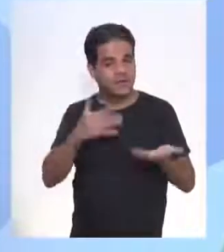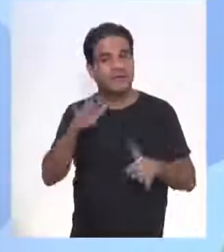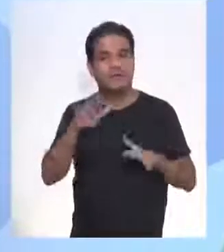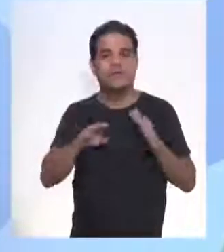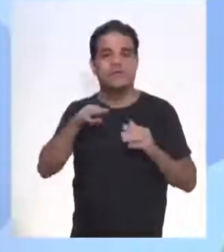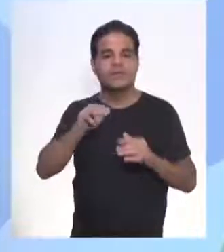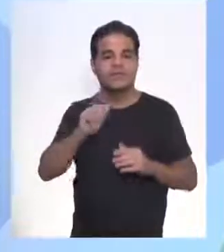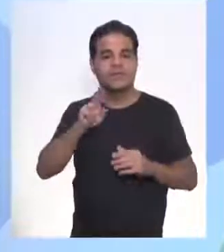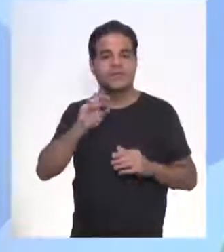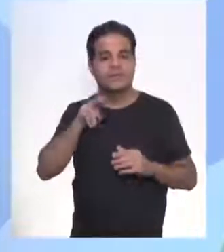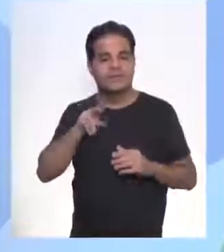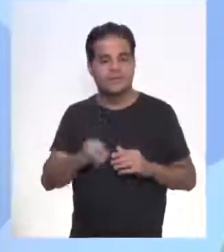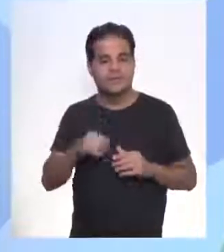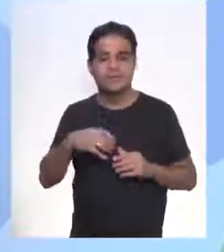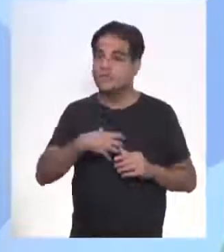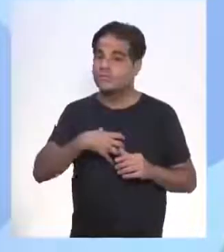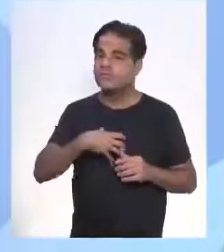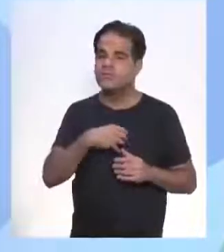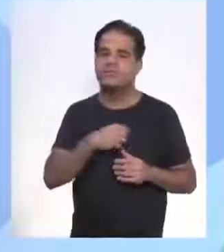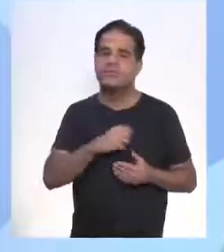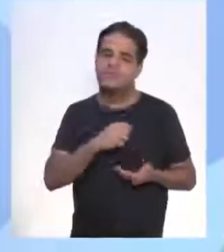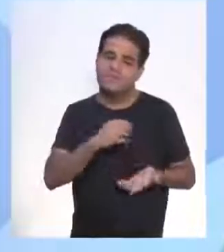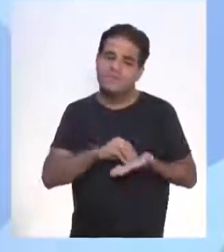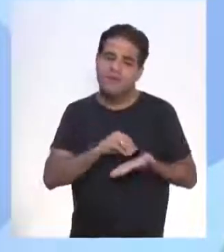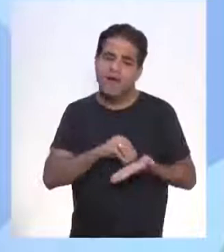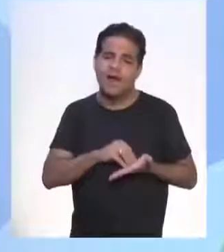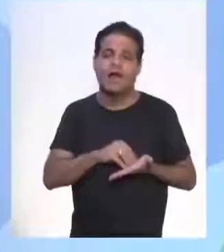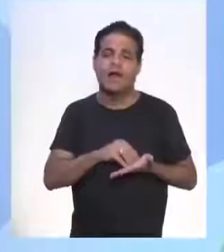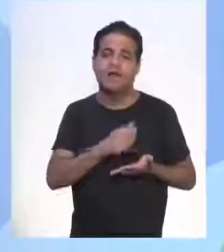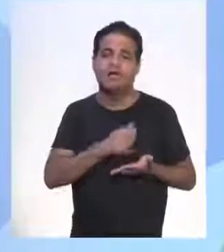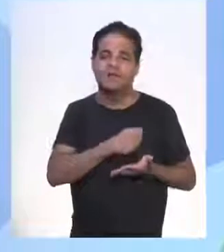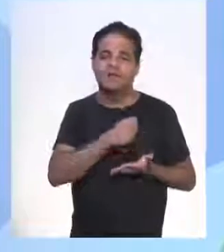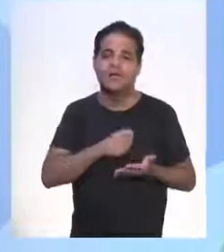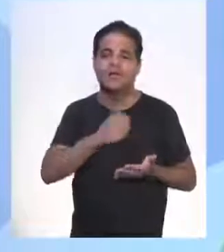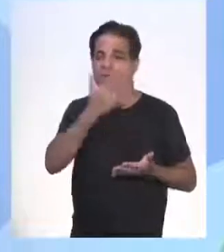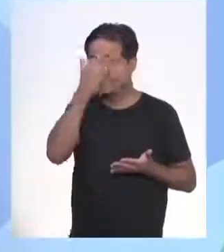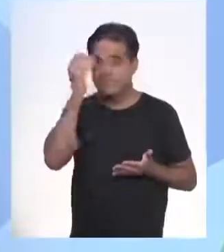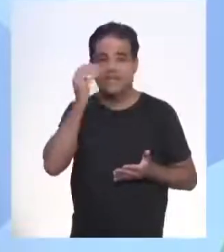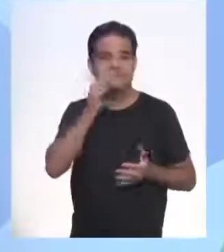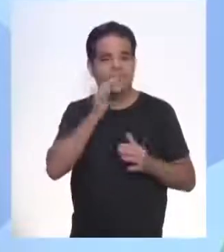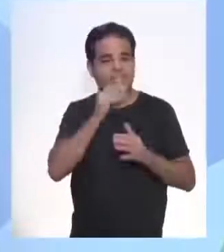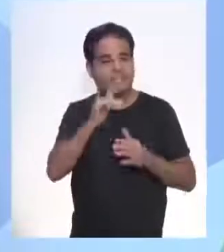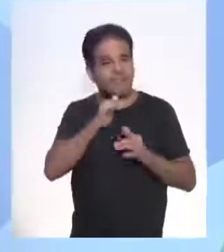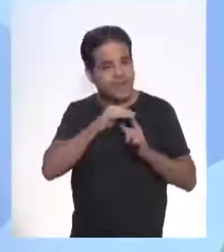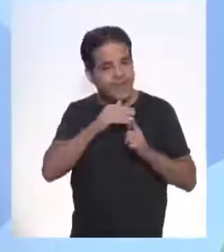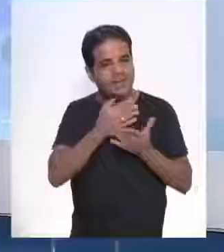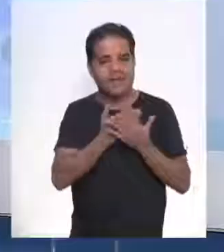Marconi, maravilhoso, estou sentindo sua falta, né? E justamente, não esqueçam de dar o feedback da aula.